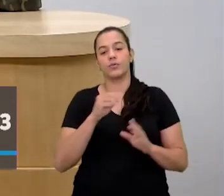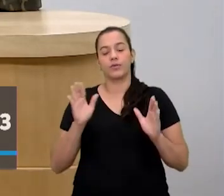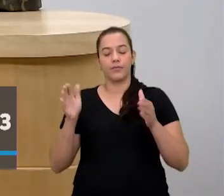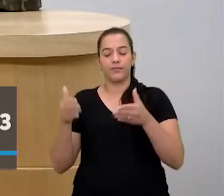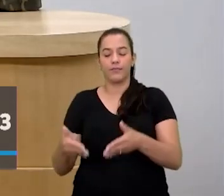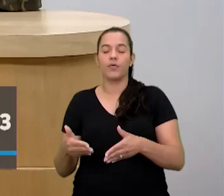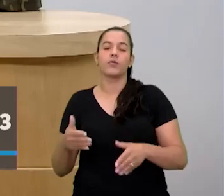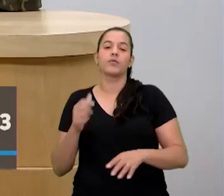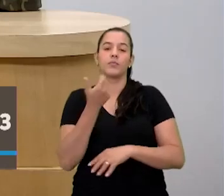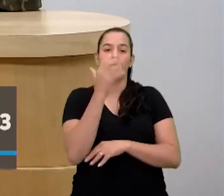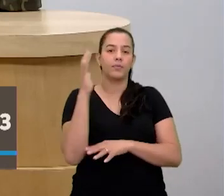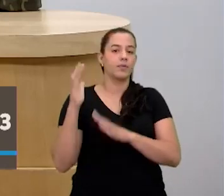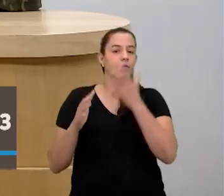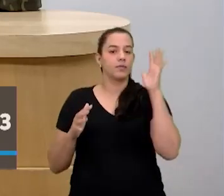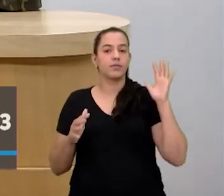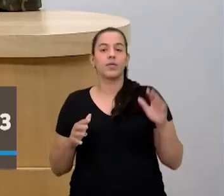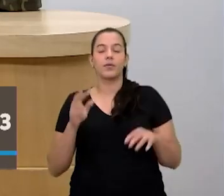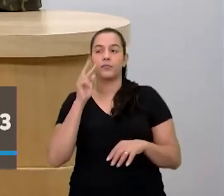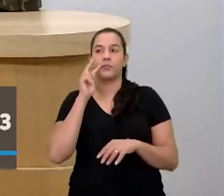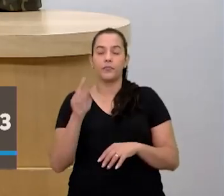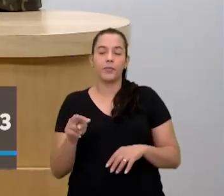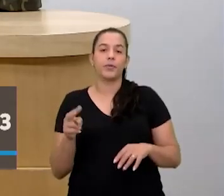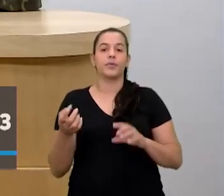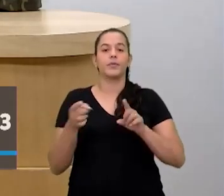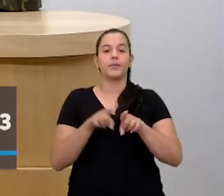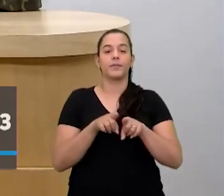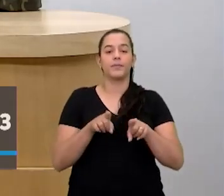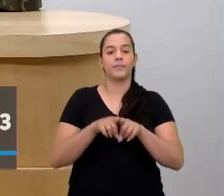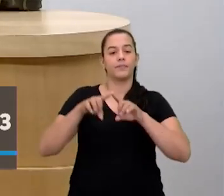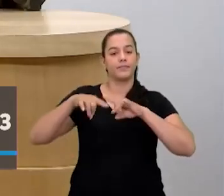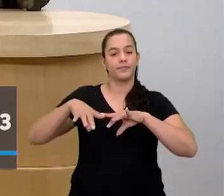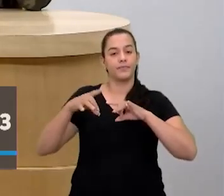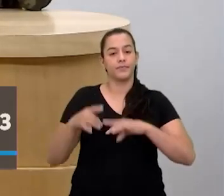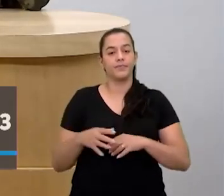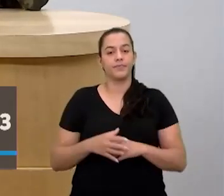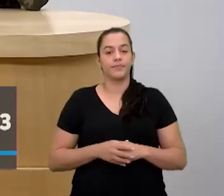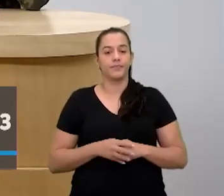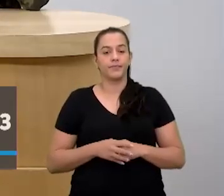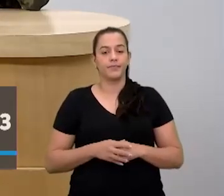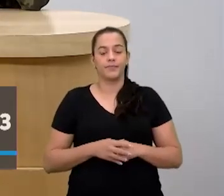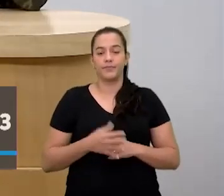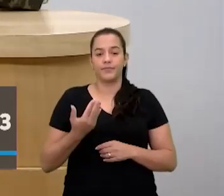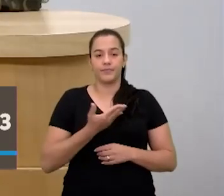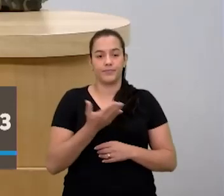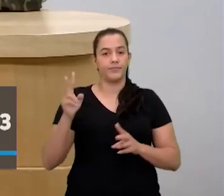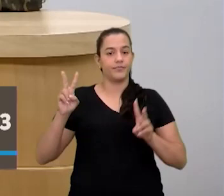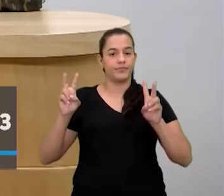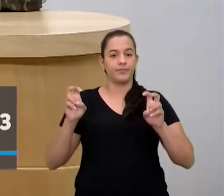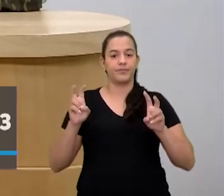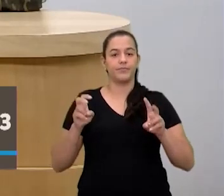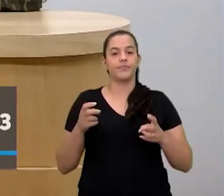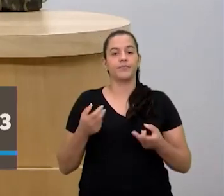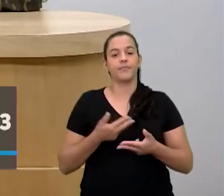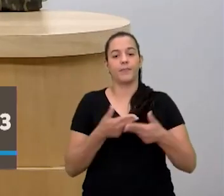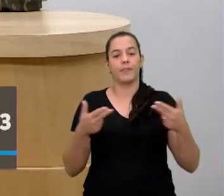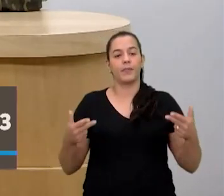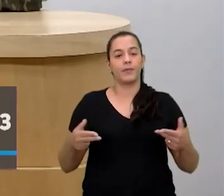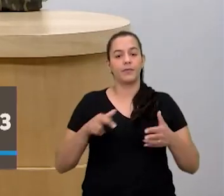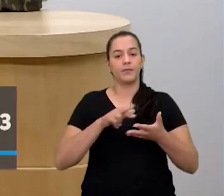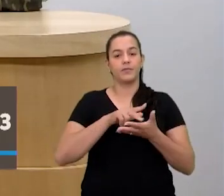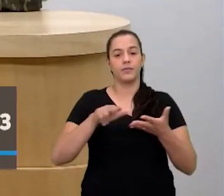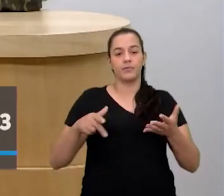uma visão que olha a tecnologia voltada para a cidadania. Igual a gente percebeu aqui agora, o mesmo tema, eu coloquei com a visão do multiculturalismo, né? Você